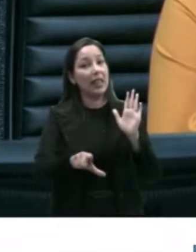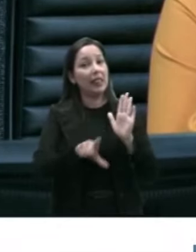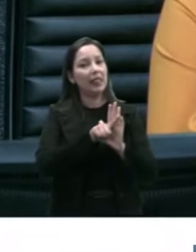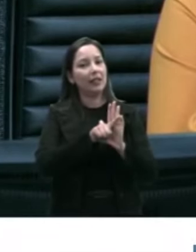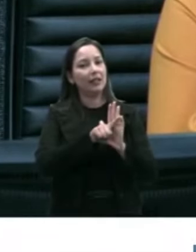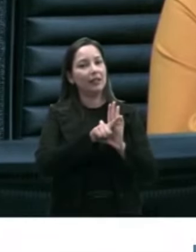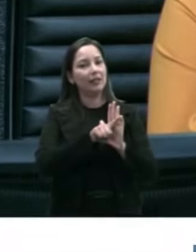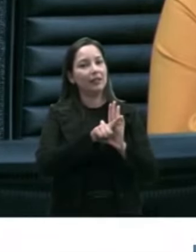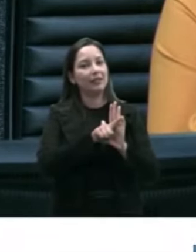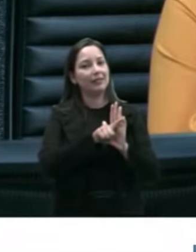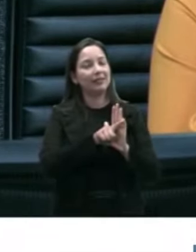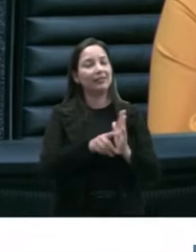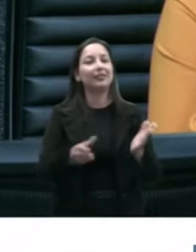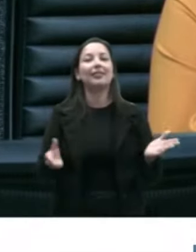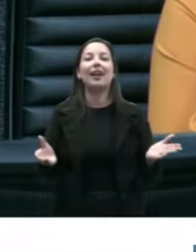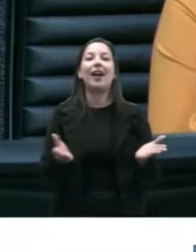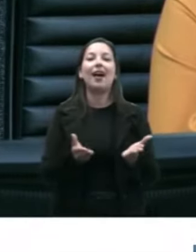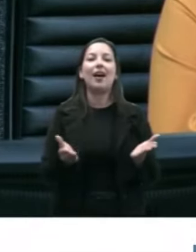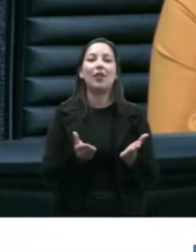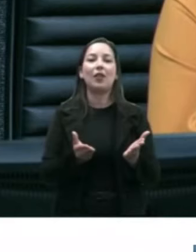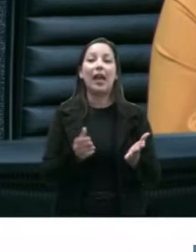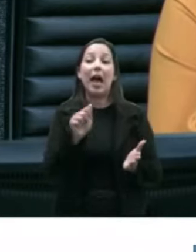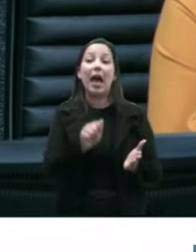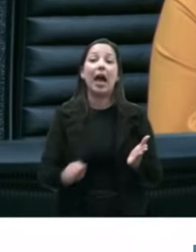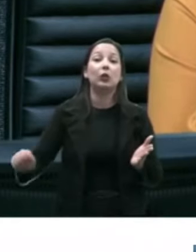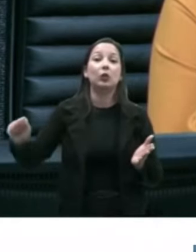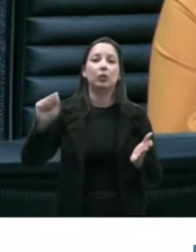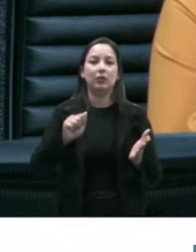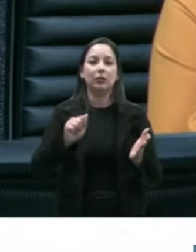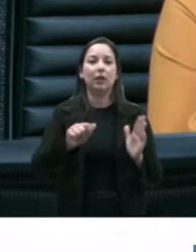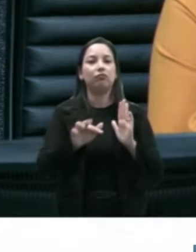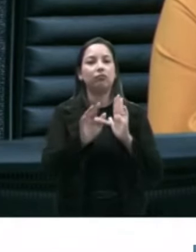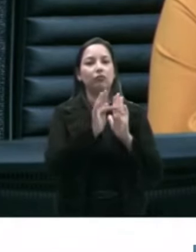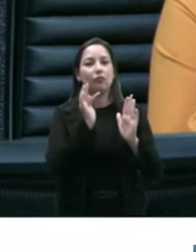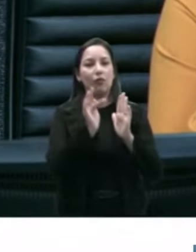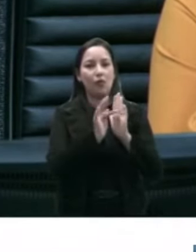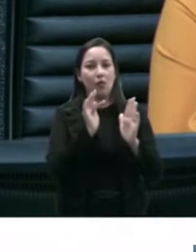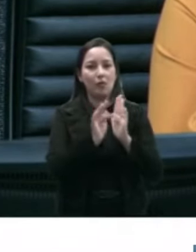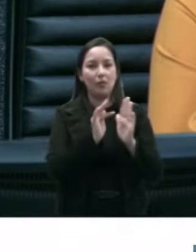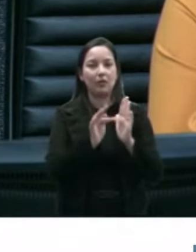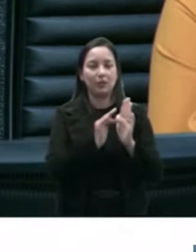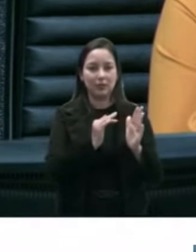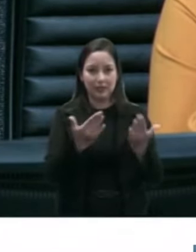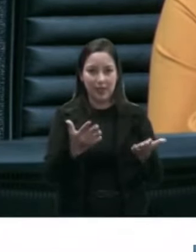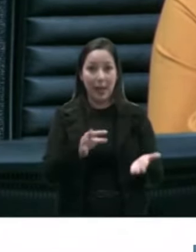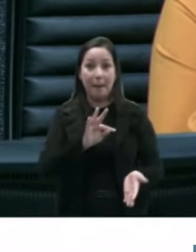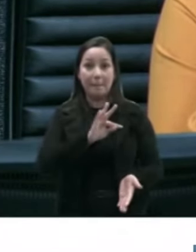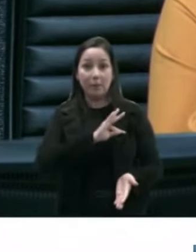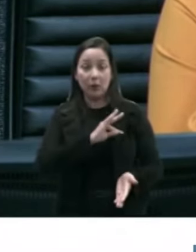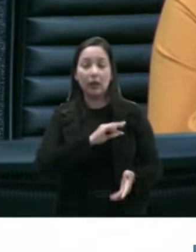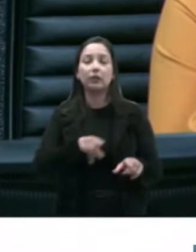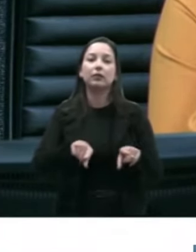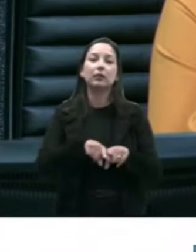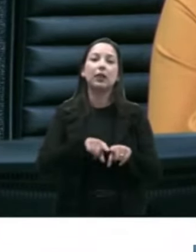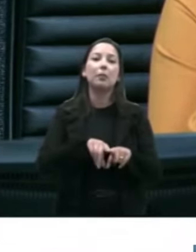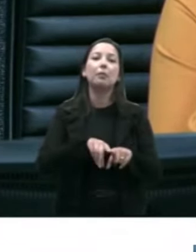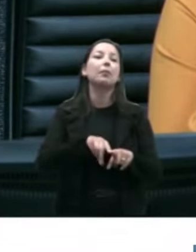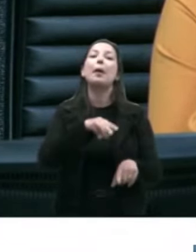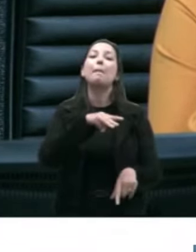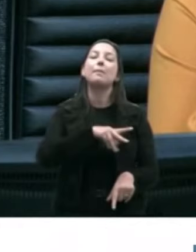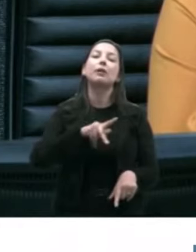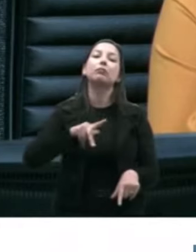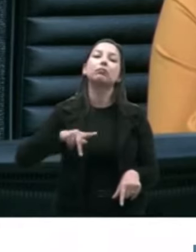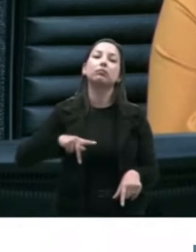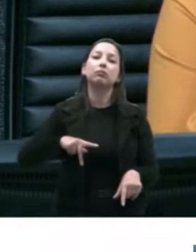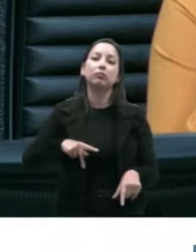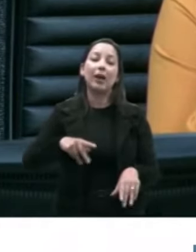Nós estamos aqui tratando dessa atualização desse formulário, de maneira que a polícia, o Ministério Público e o Judiciário terão acesso